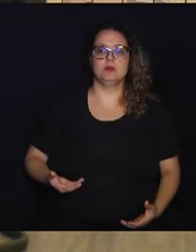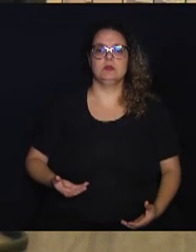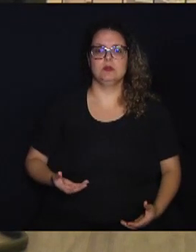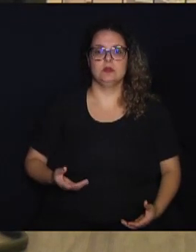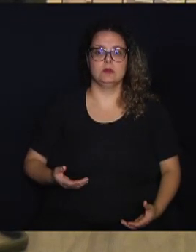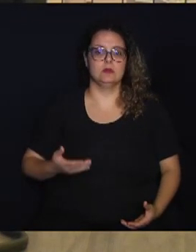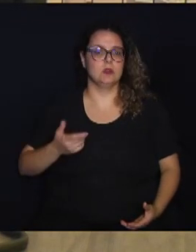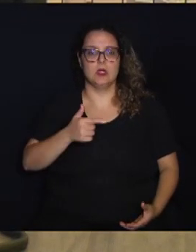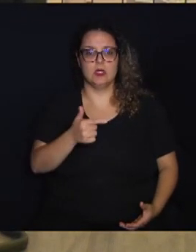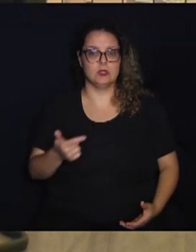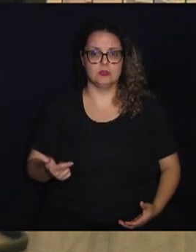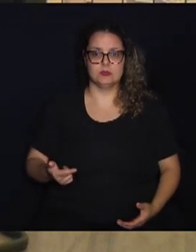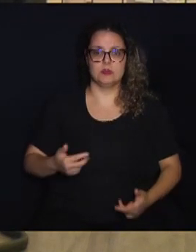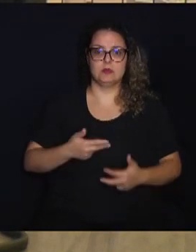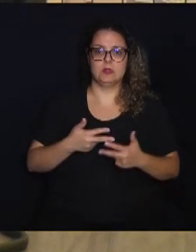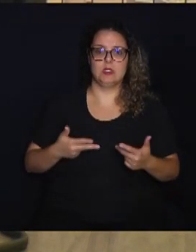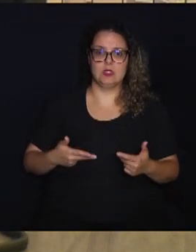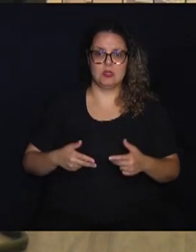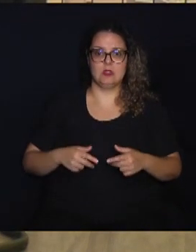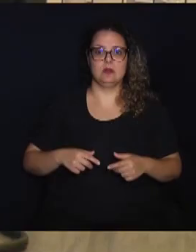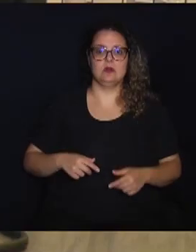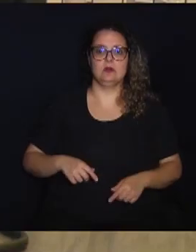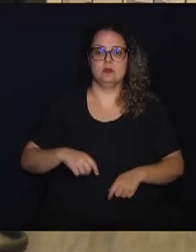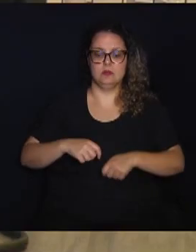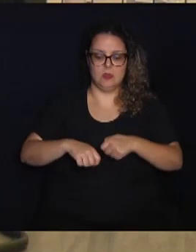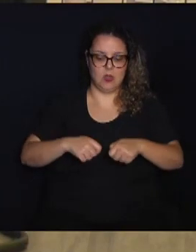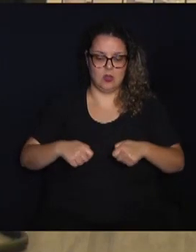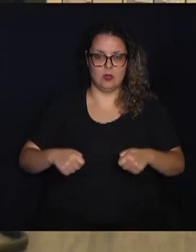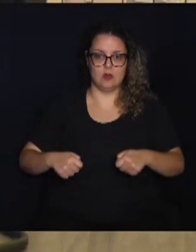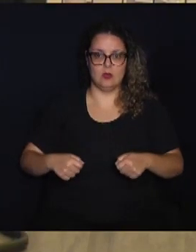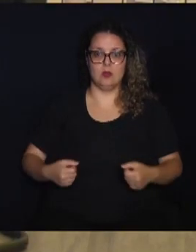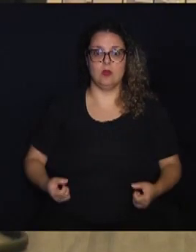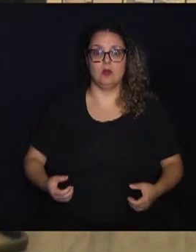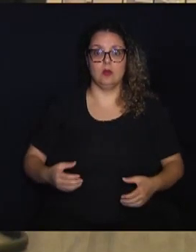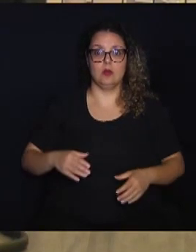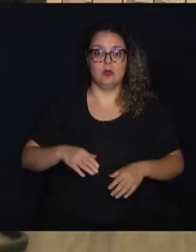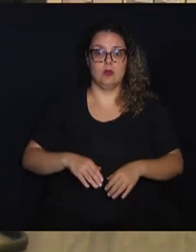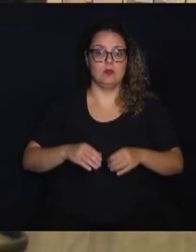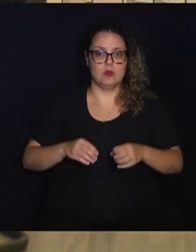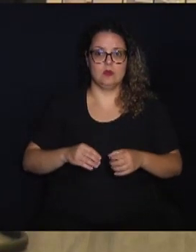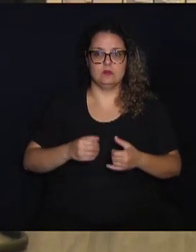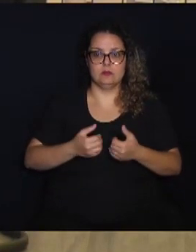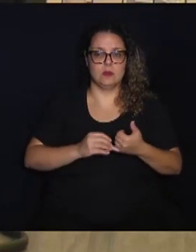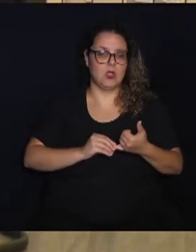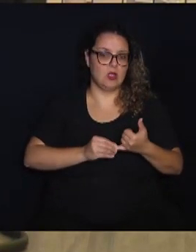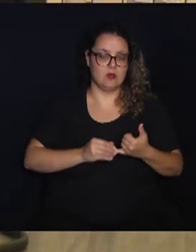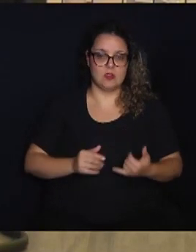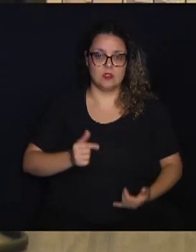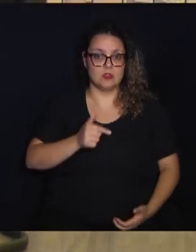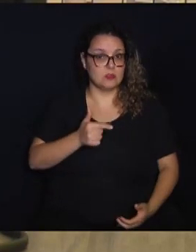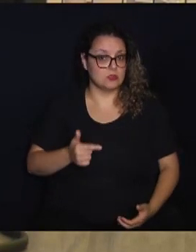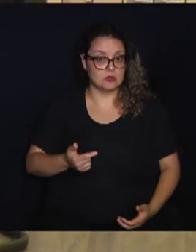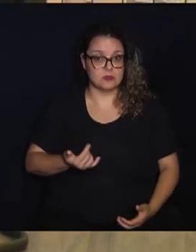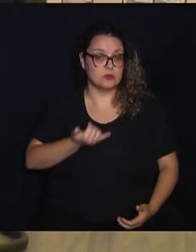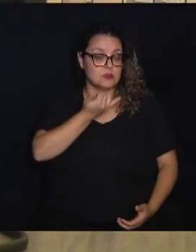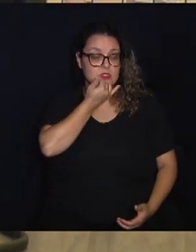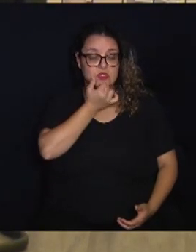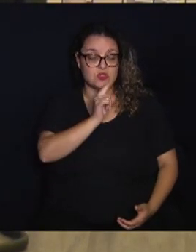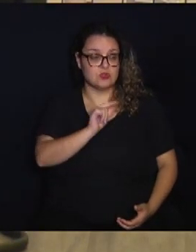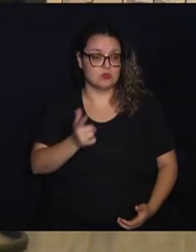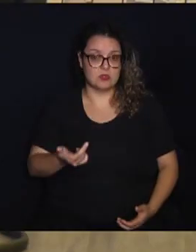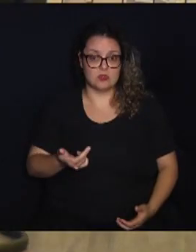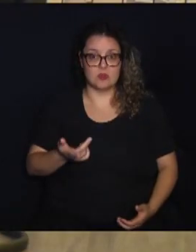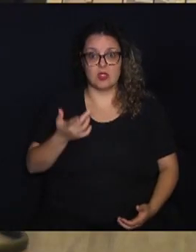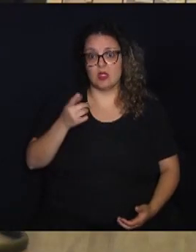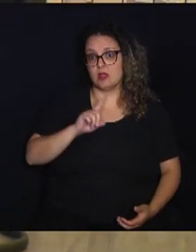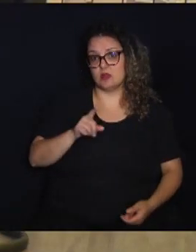você não tem tal coisa, você vai amarrar 2 sacos de feijão. Gente, é muito legal, porque não tem desculpa para você falar, eu não faço